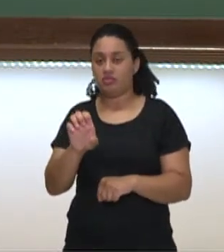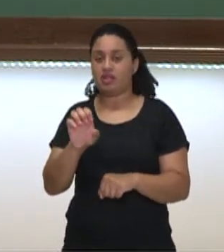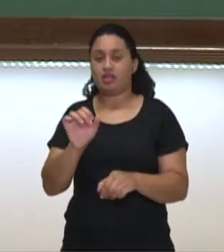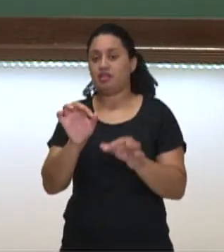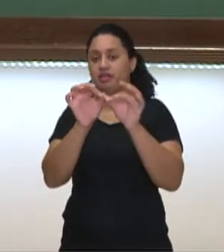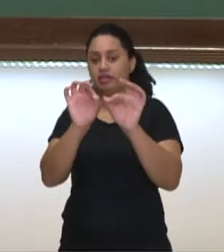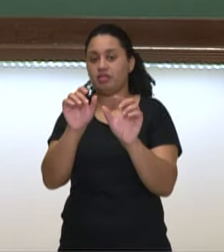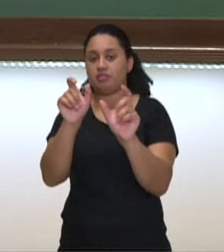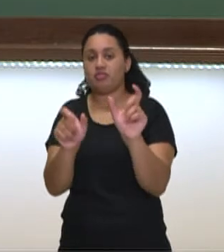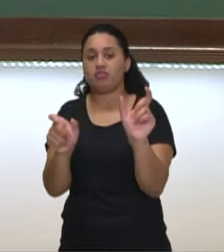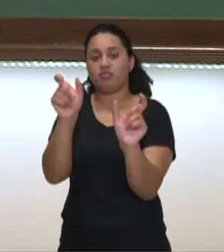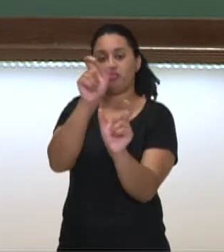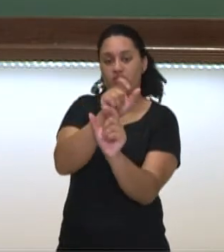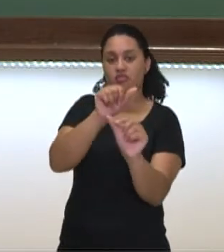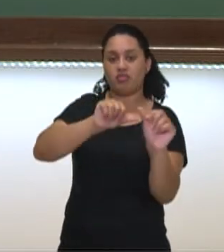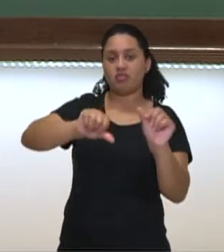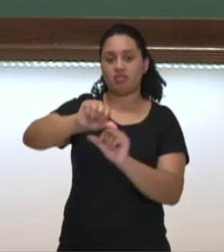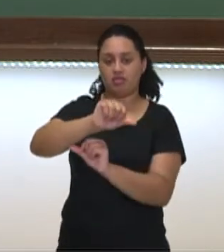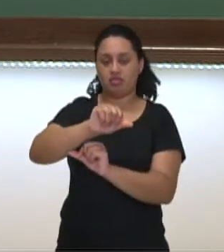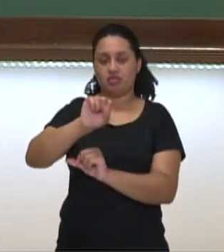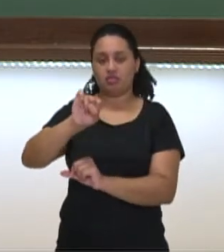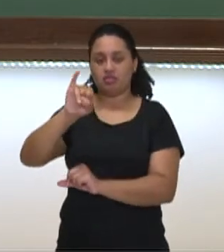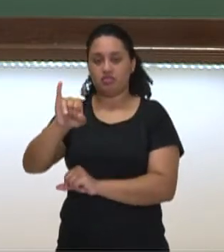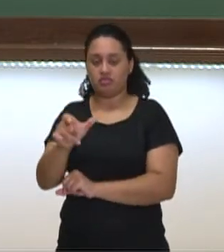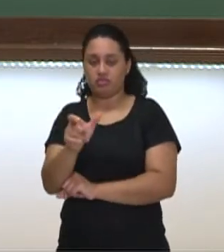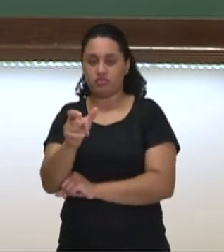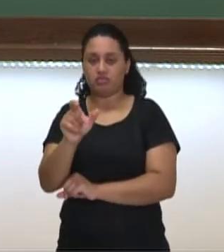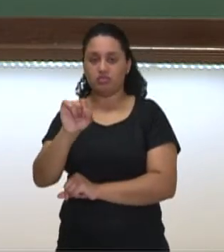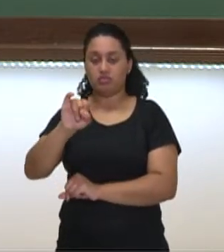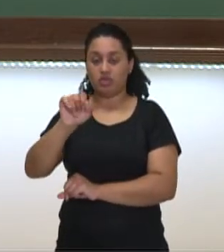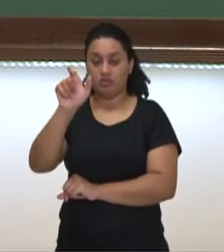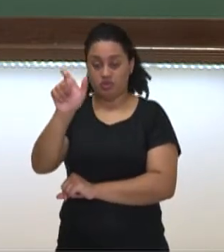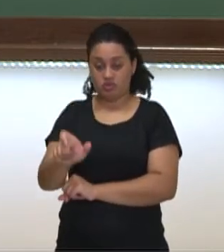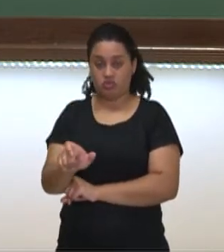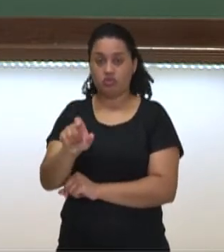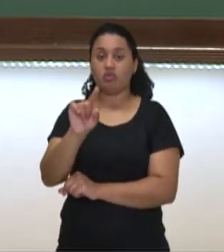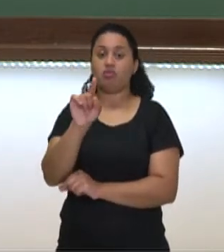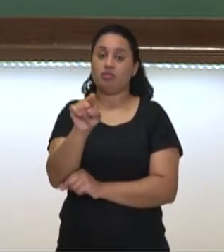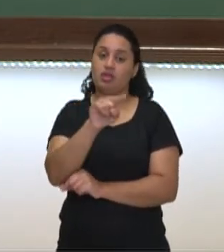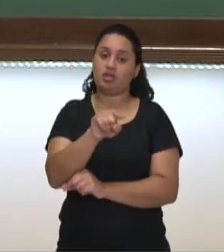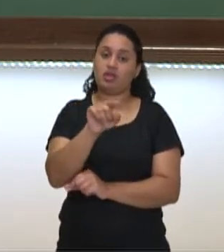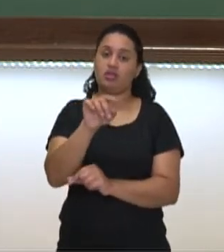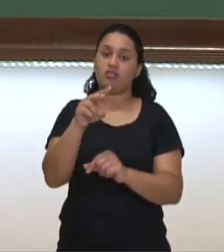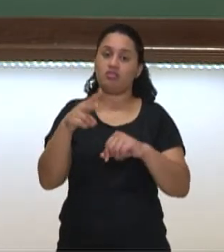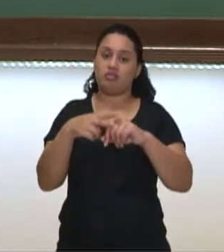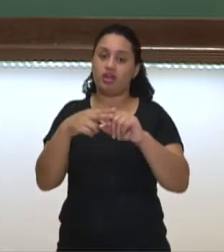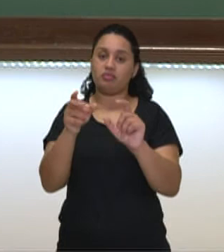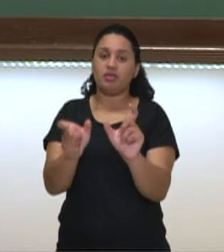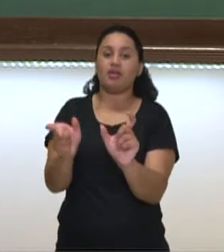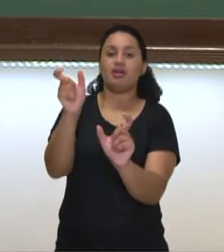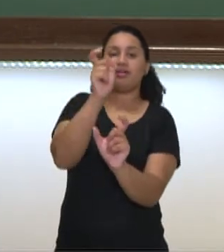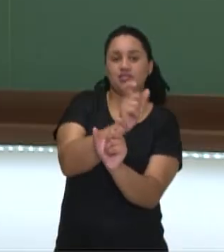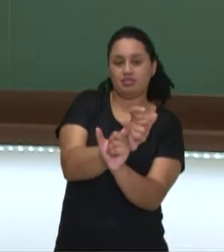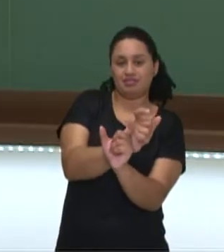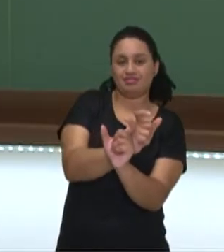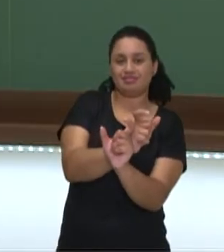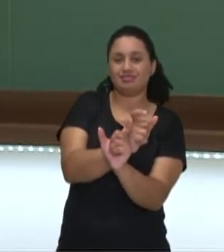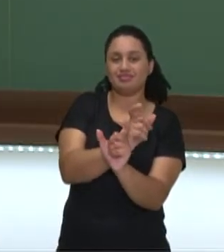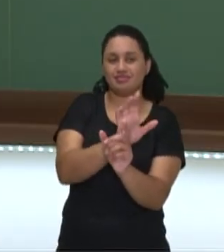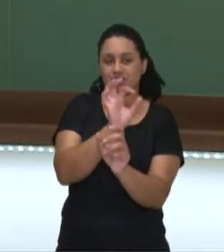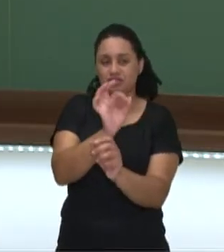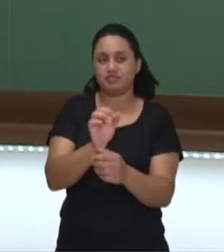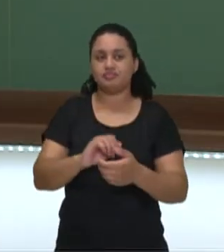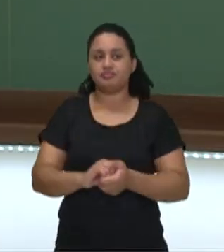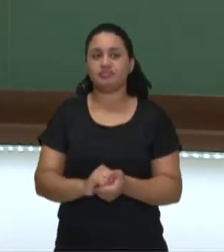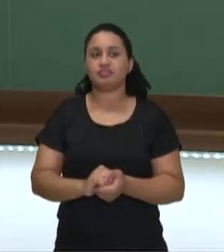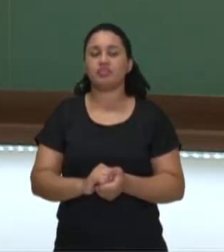ordem do verbo to be com o sujeito. Na pergunta, o verbo to be, ele vem antes do sujeito. Então, observem aqui, olha. Is